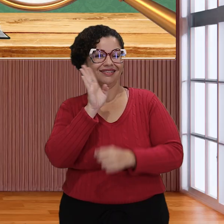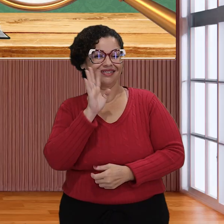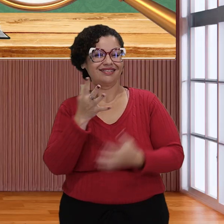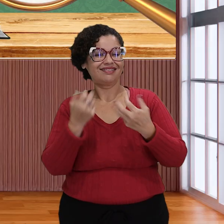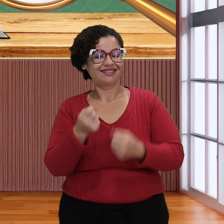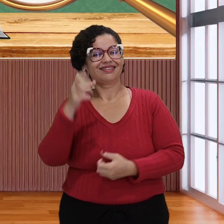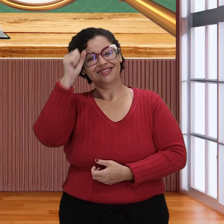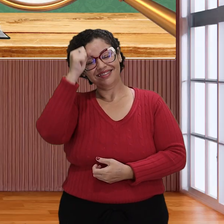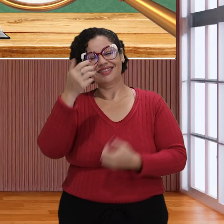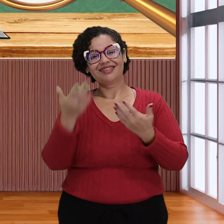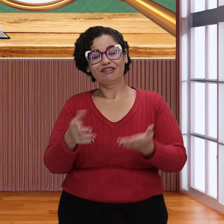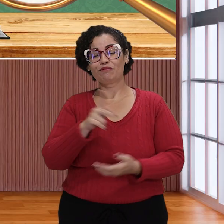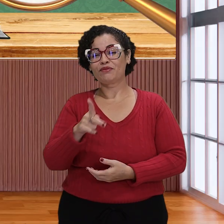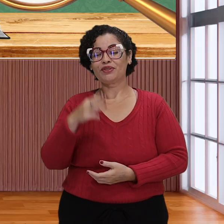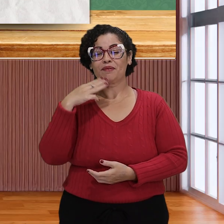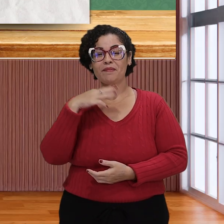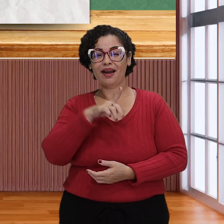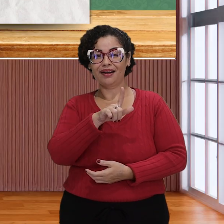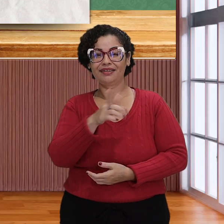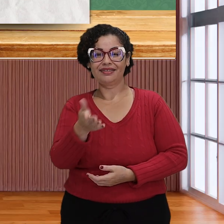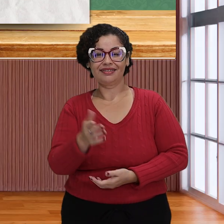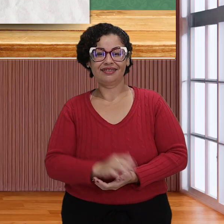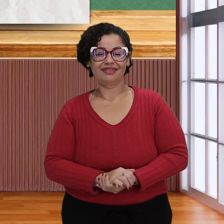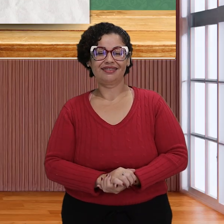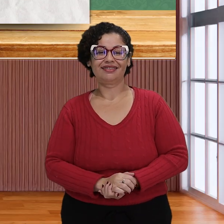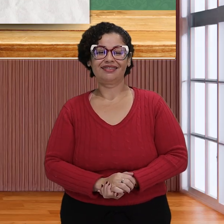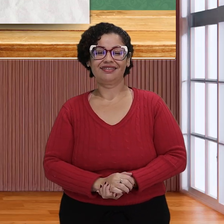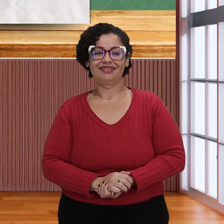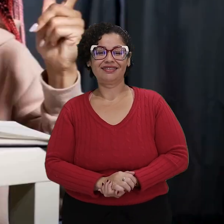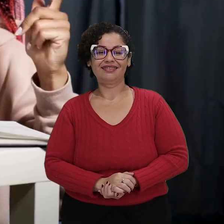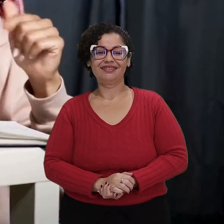e divertido? Vamos aprender isso com o professor Marlon.